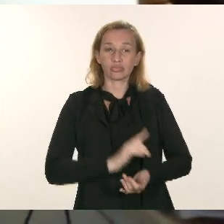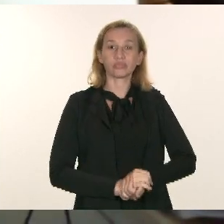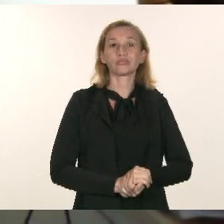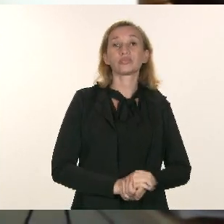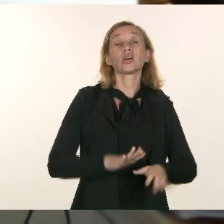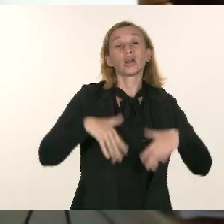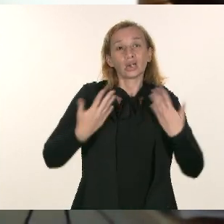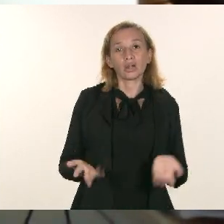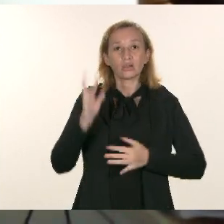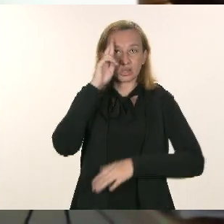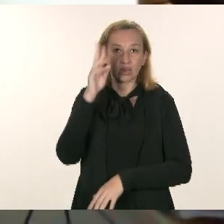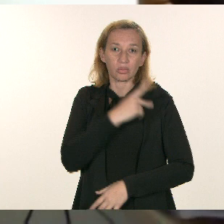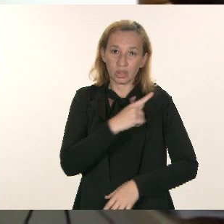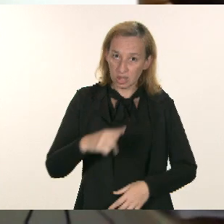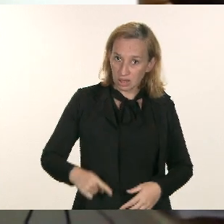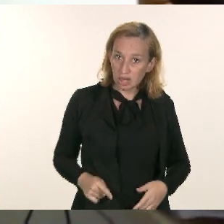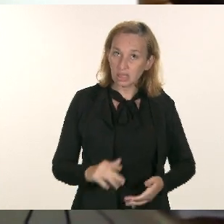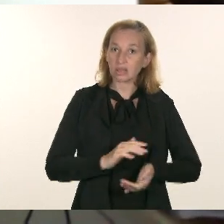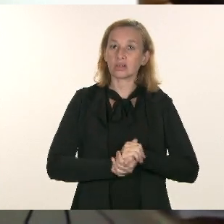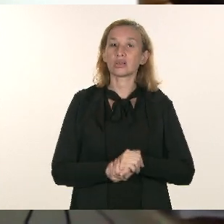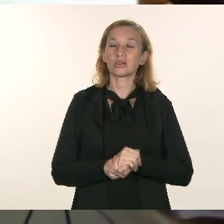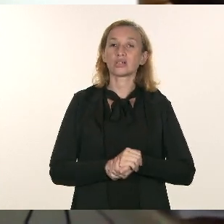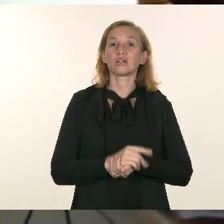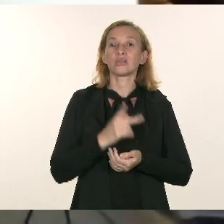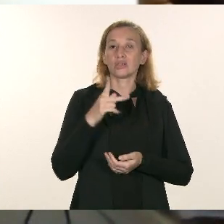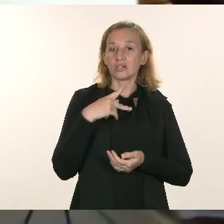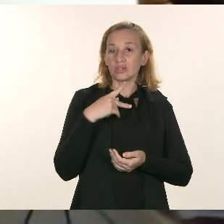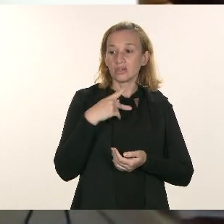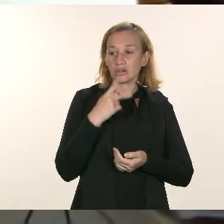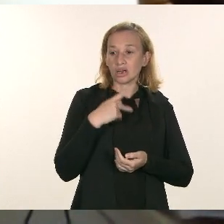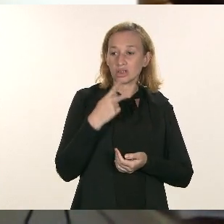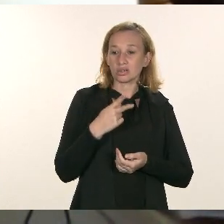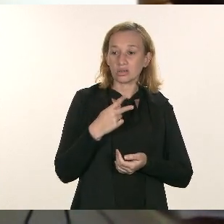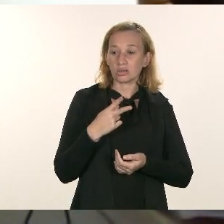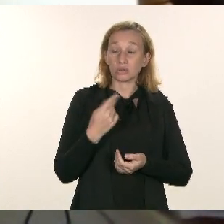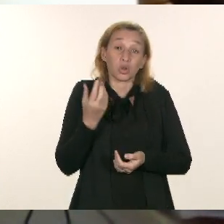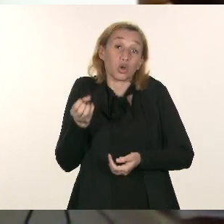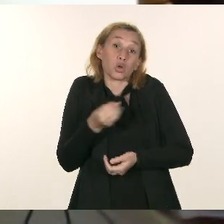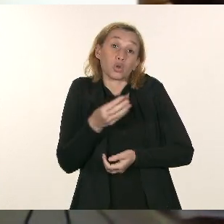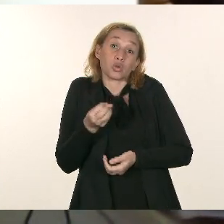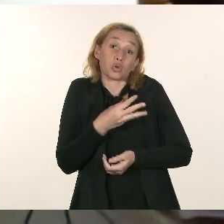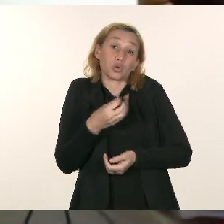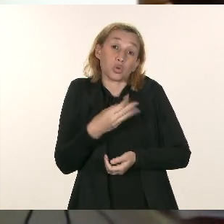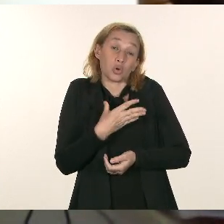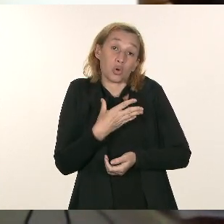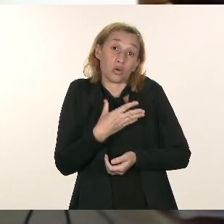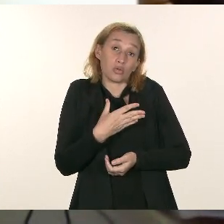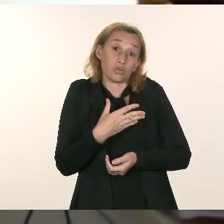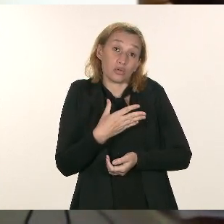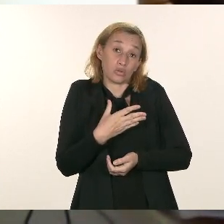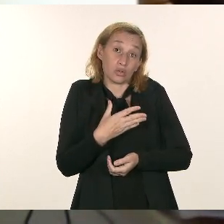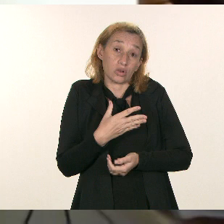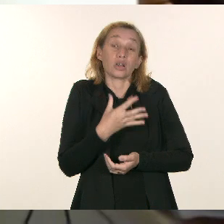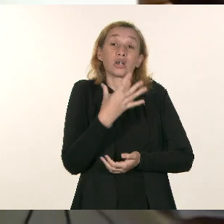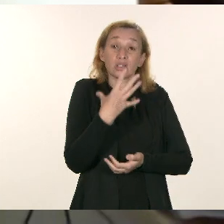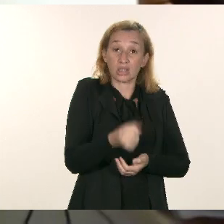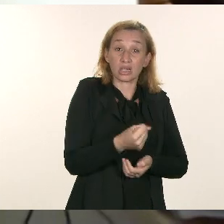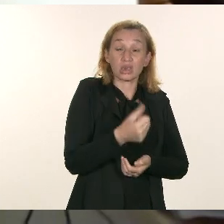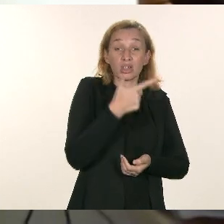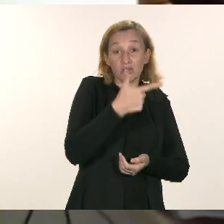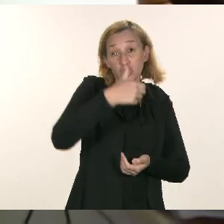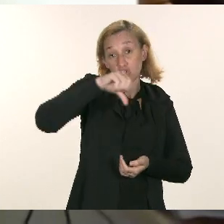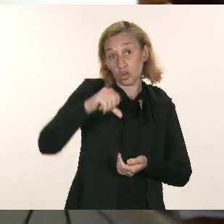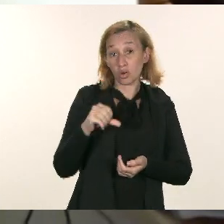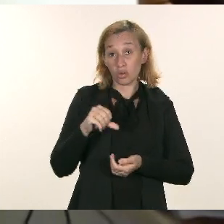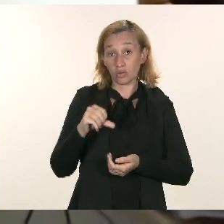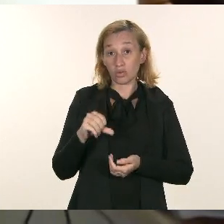presidente, respaldado nessa recente decisão de 29 de janeiro de 21, da segunda vara